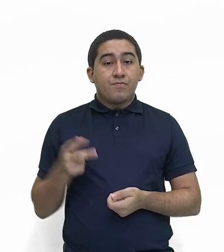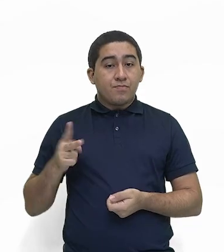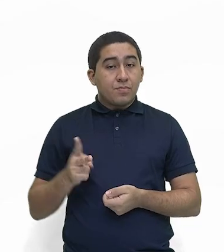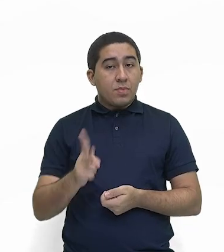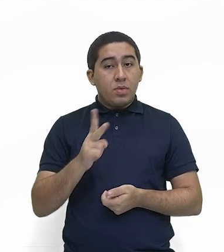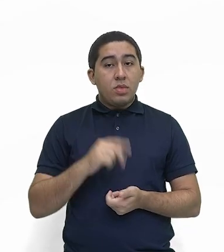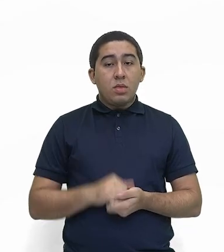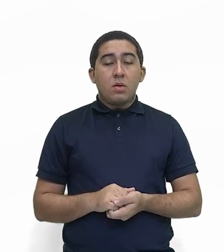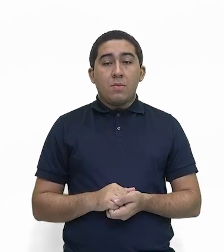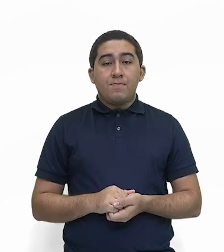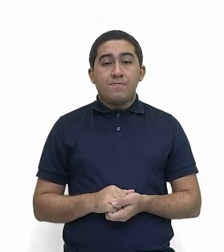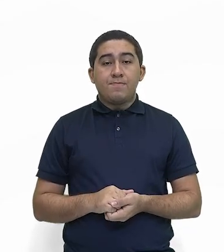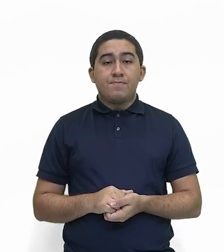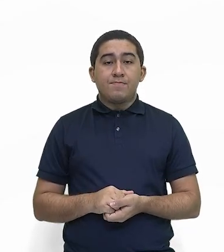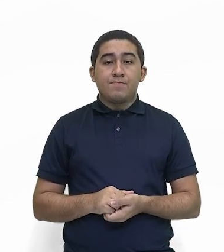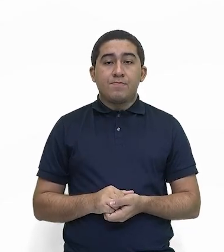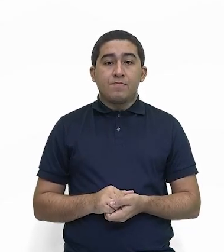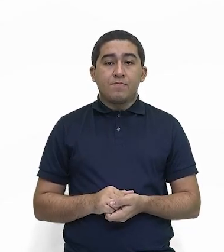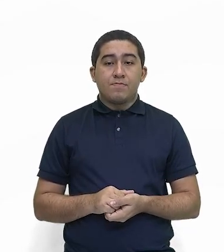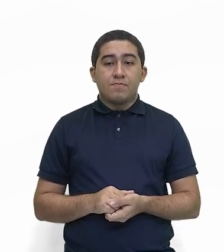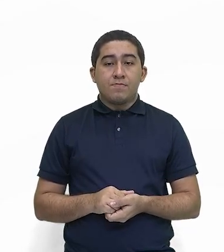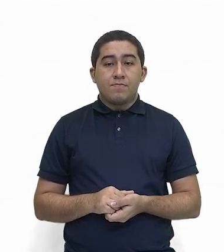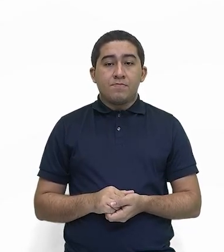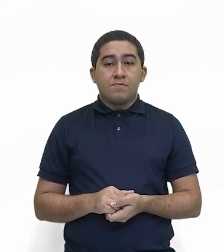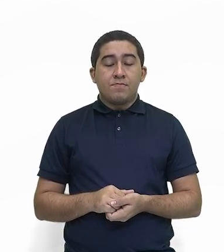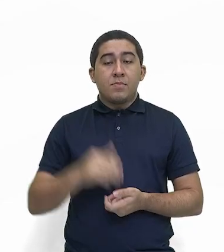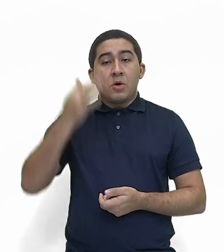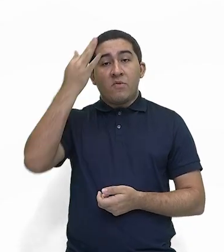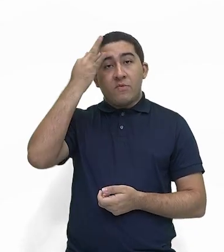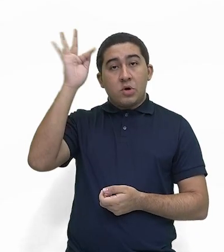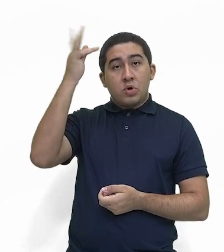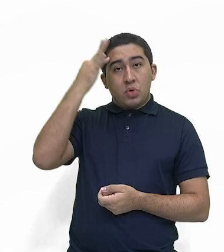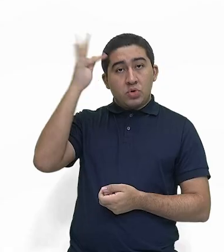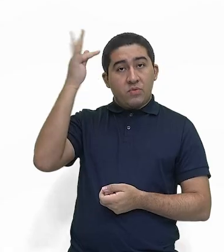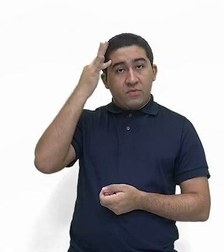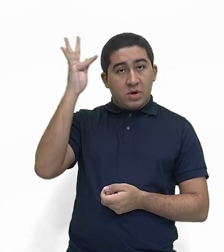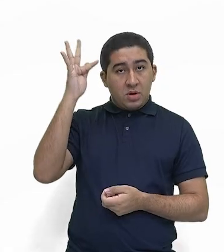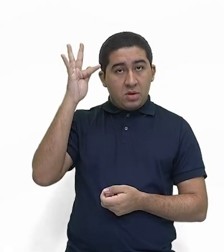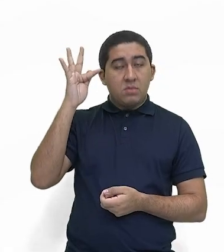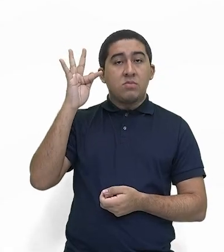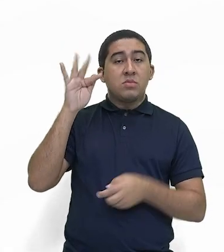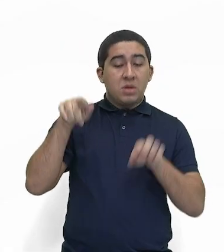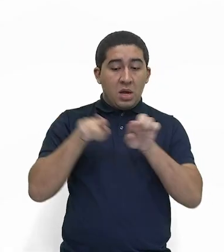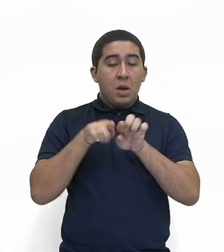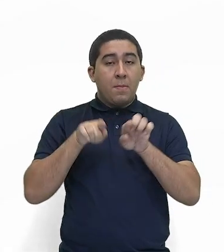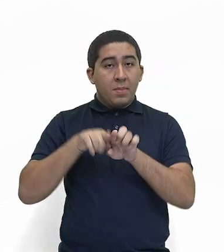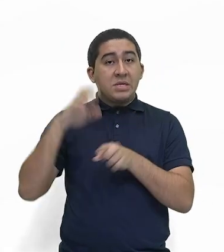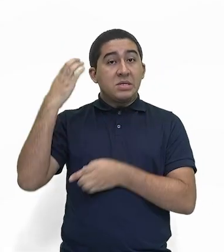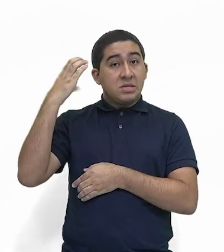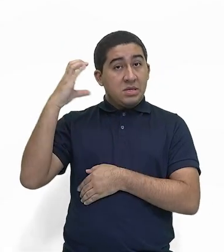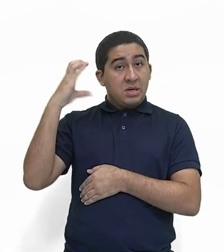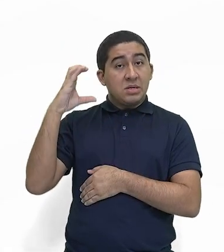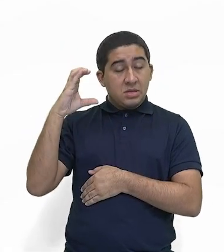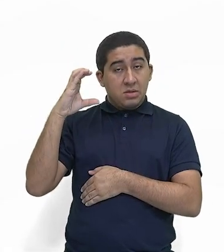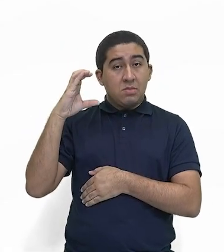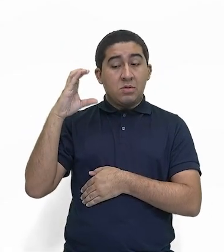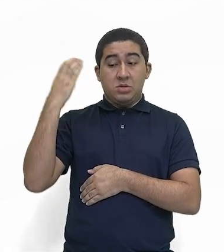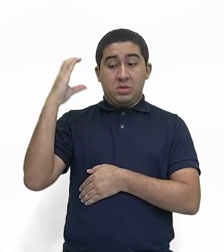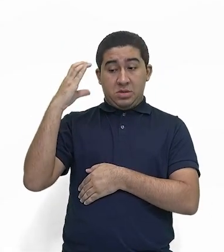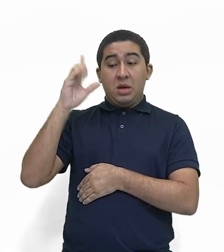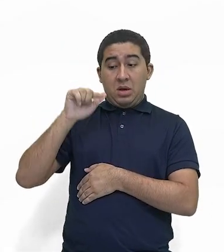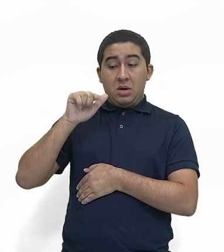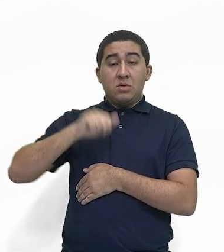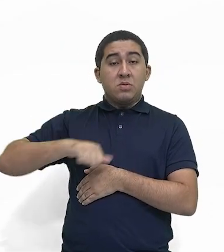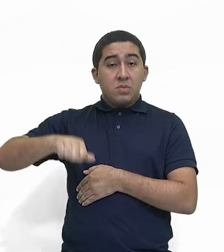continuando, que a filosofia da ciência, né, portanto, é um campo da filosofia, é um ramo